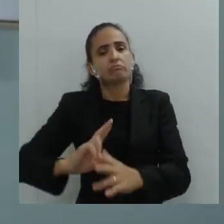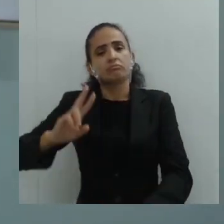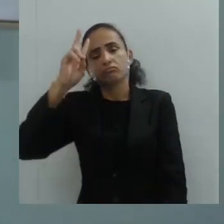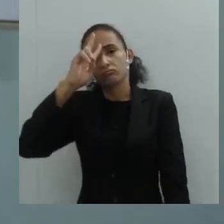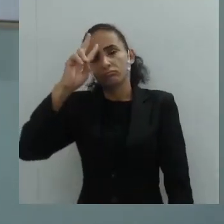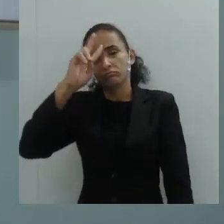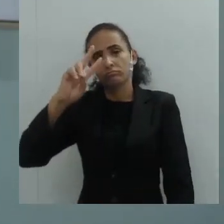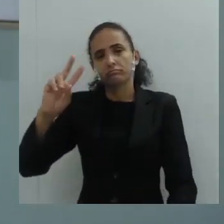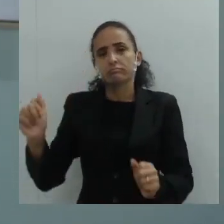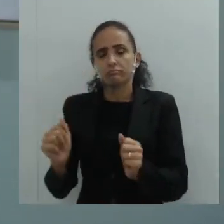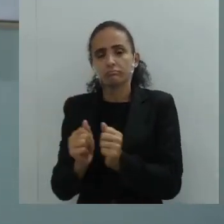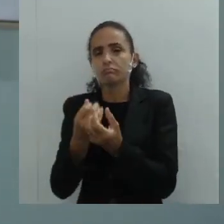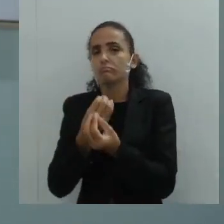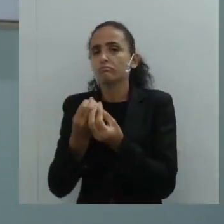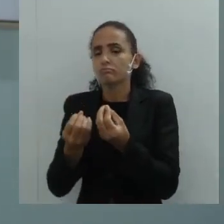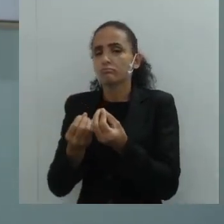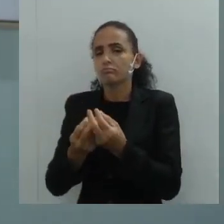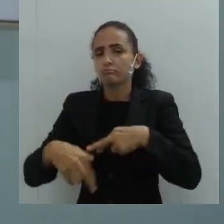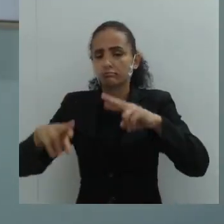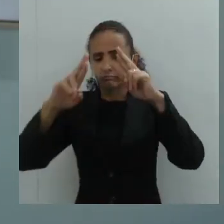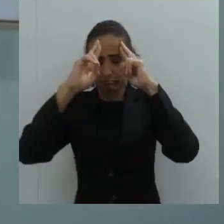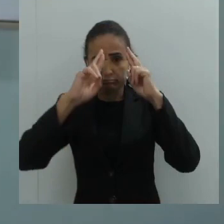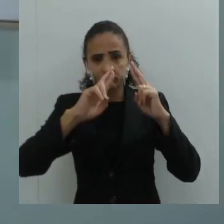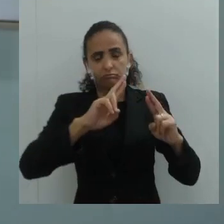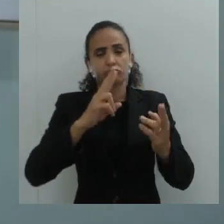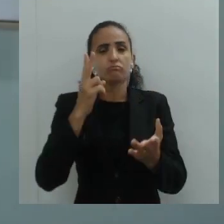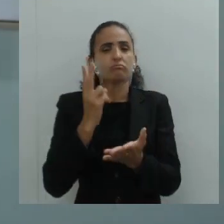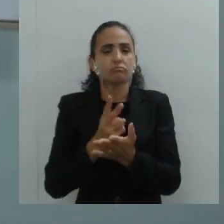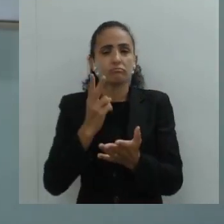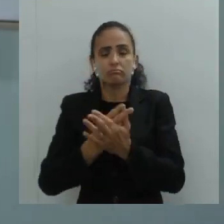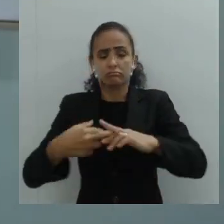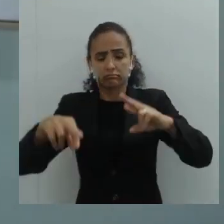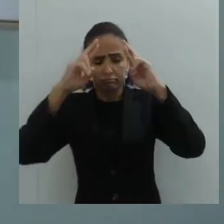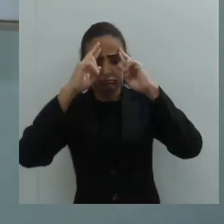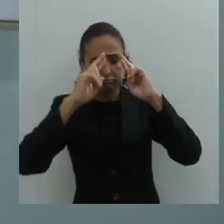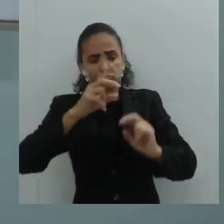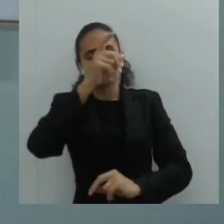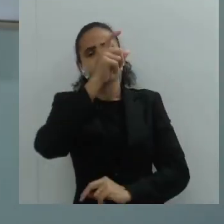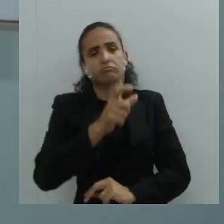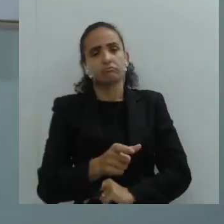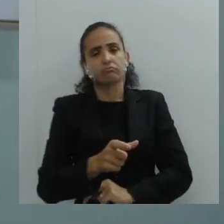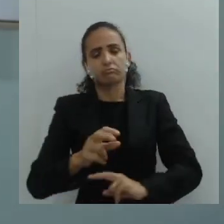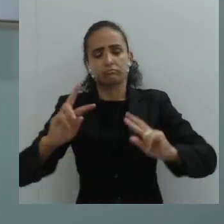que liberdade e respeito, respeito à pessoa